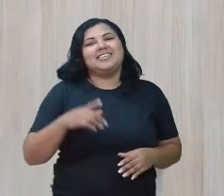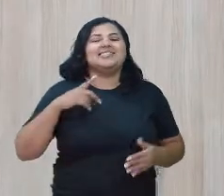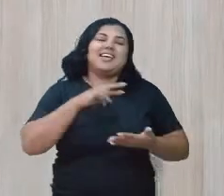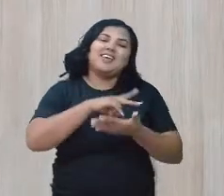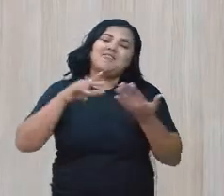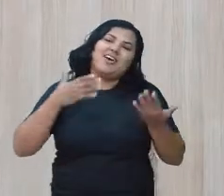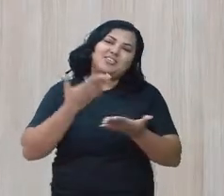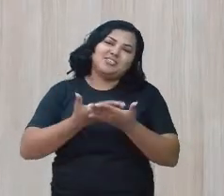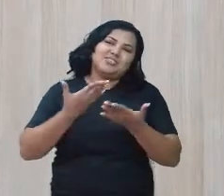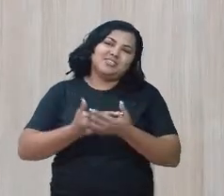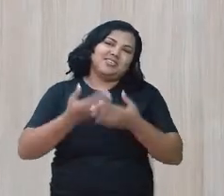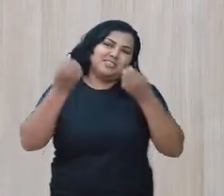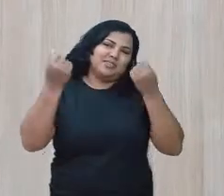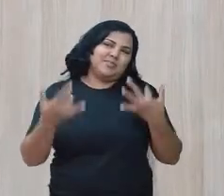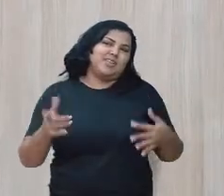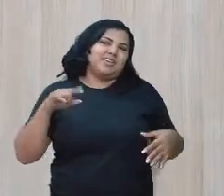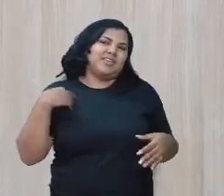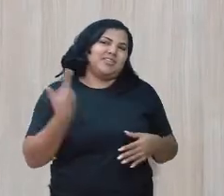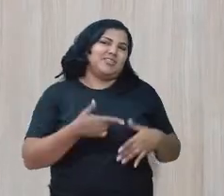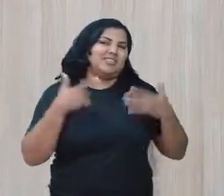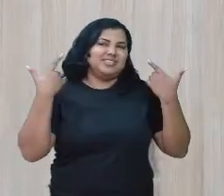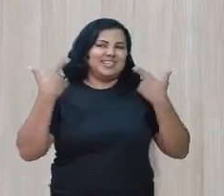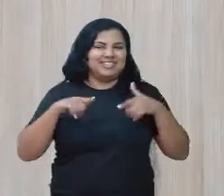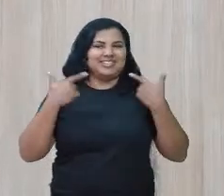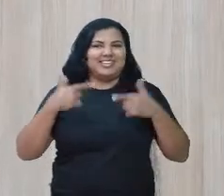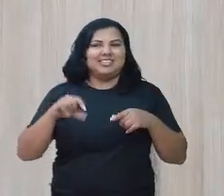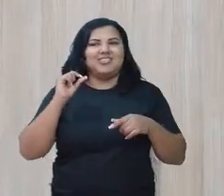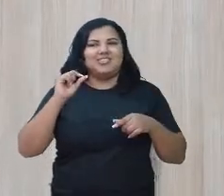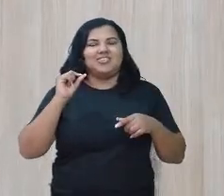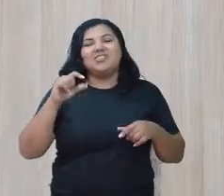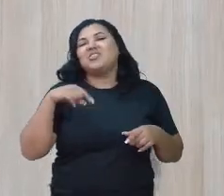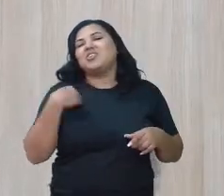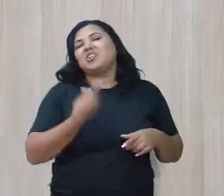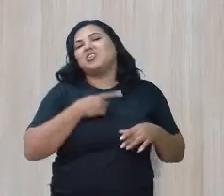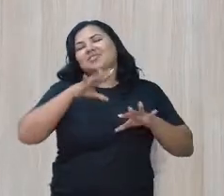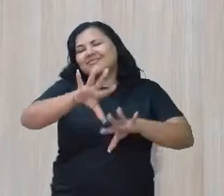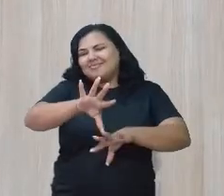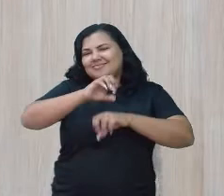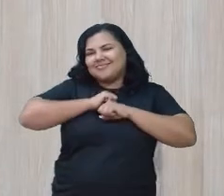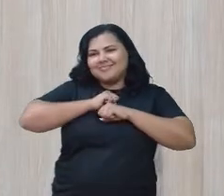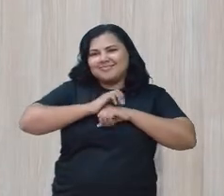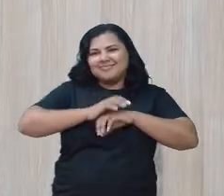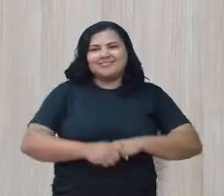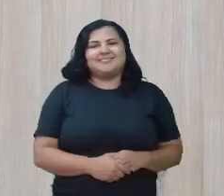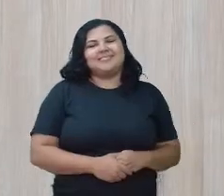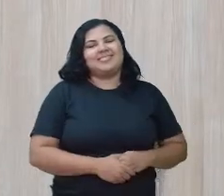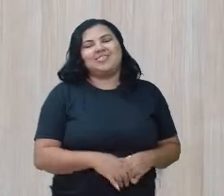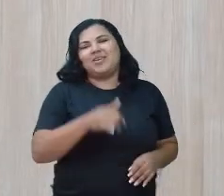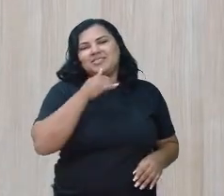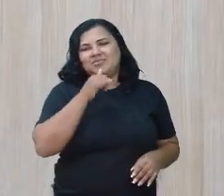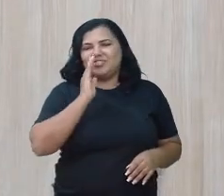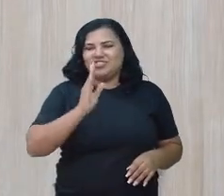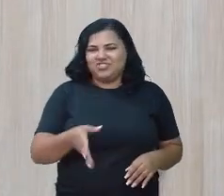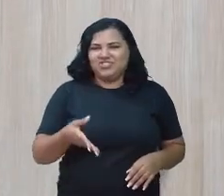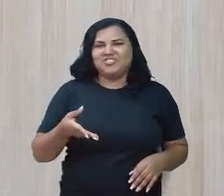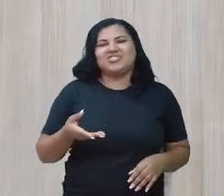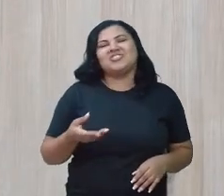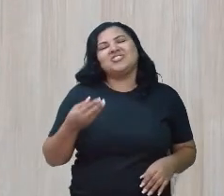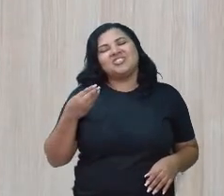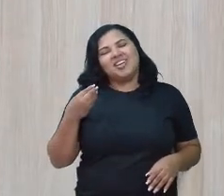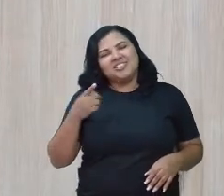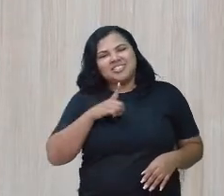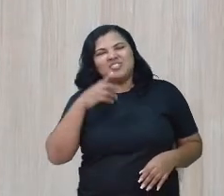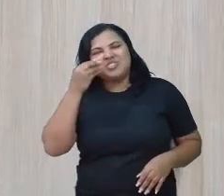que dizem que a gente acha engraçado aquilo que a gente se identifica. Então, se eu já vivi uma